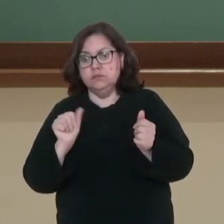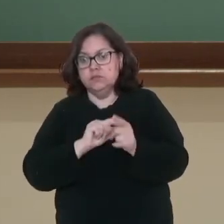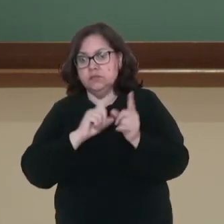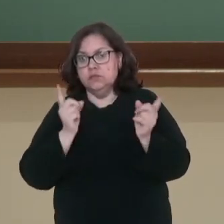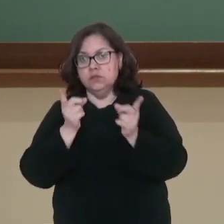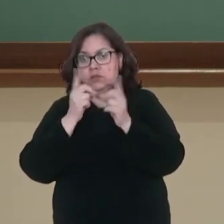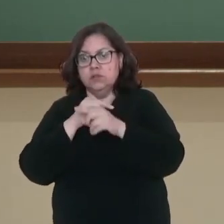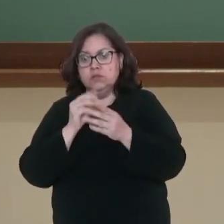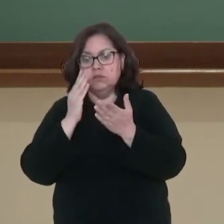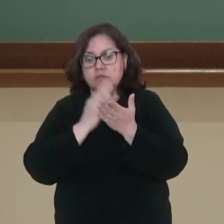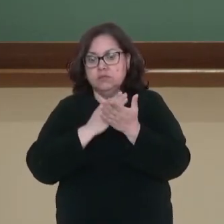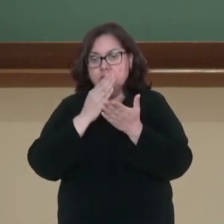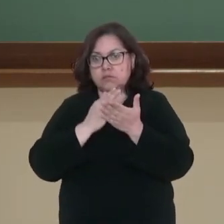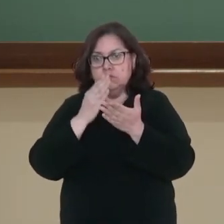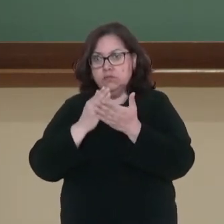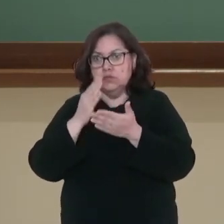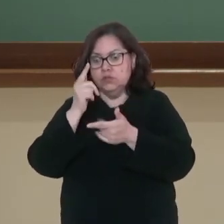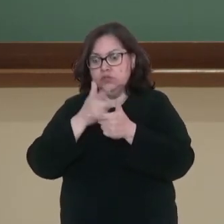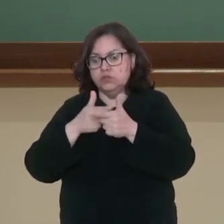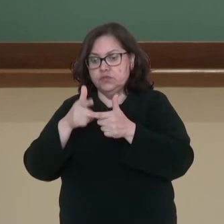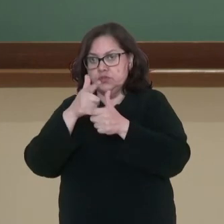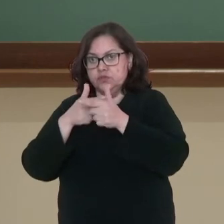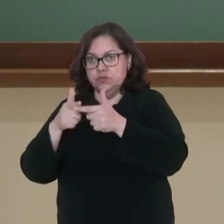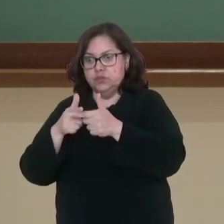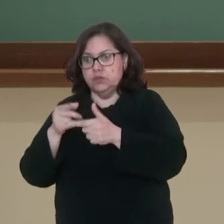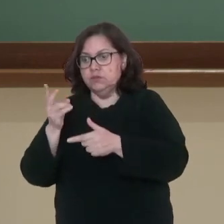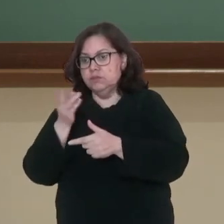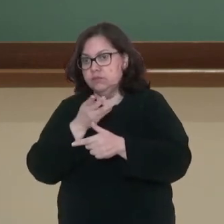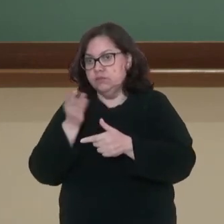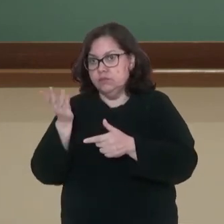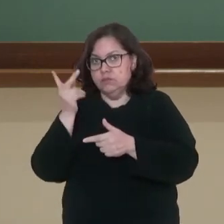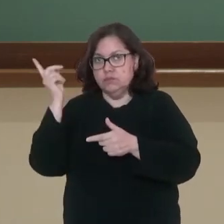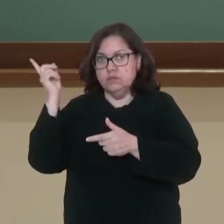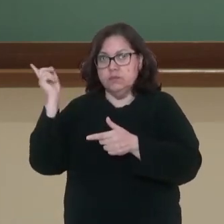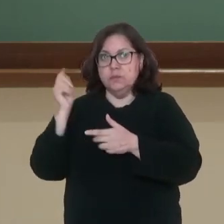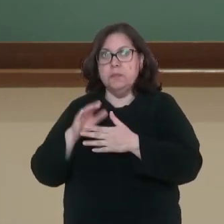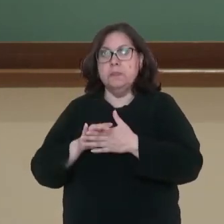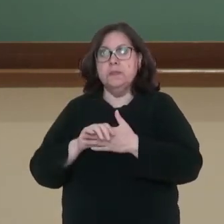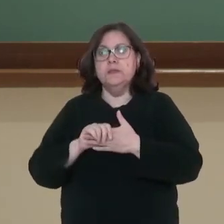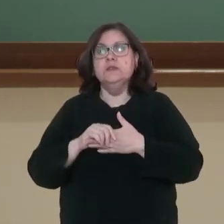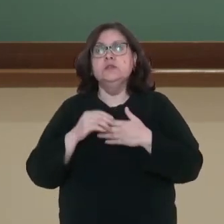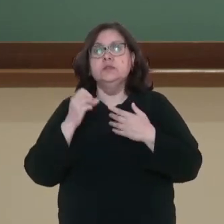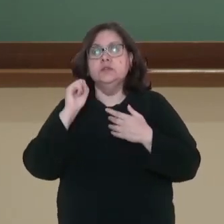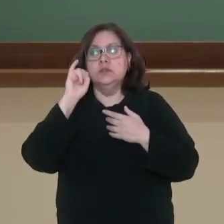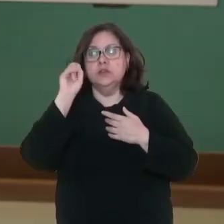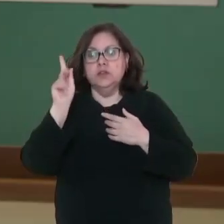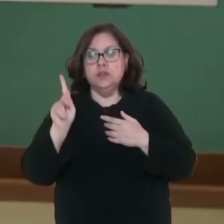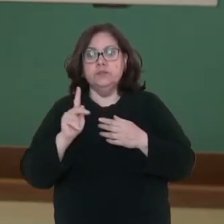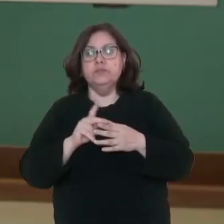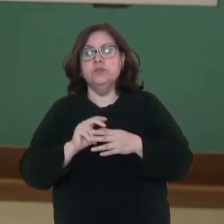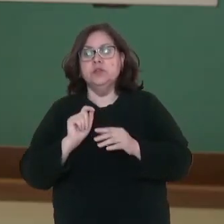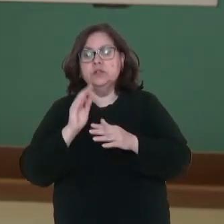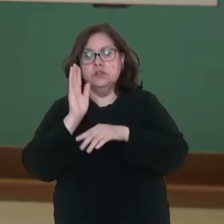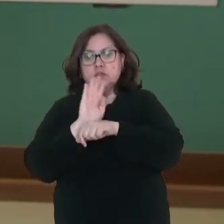ter fragmentos ali dividido, né, entre parentais e recombinantes, ok?